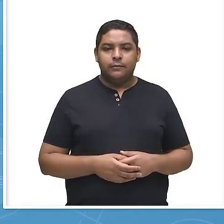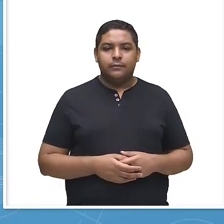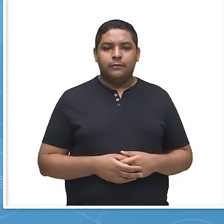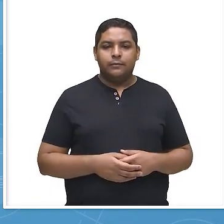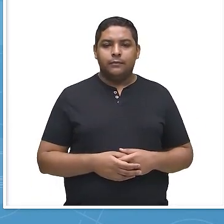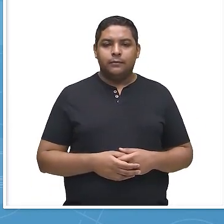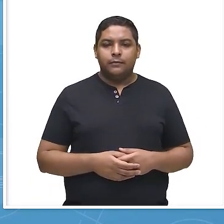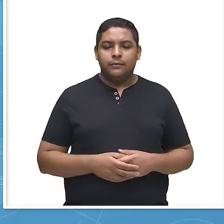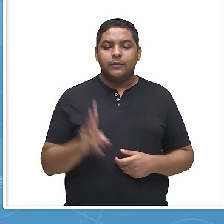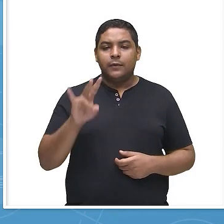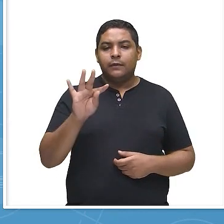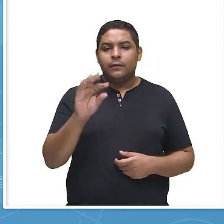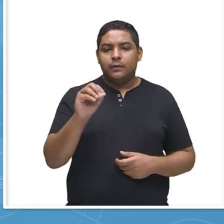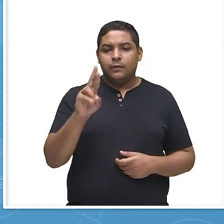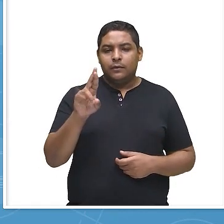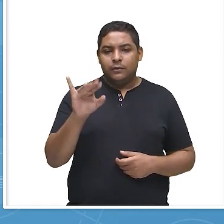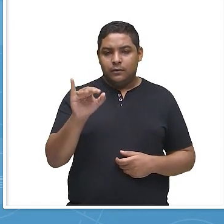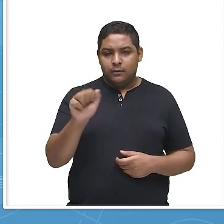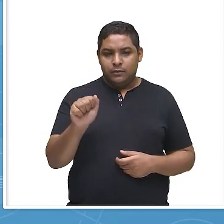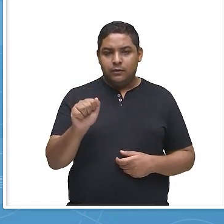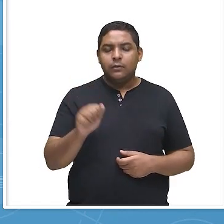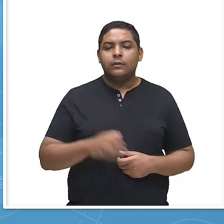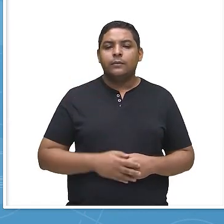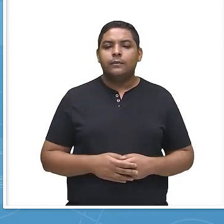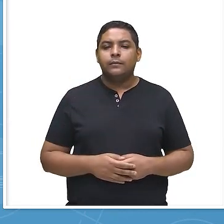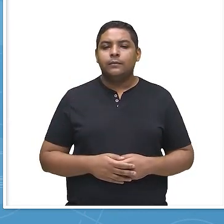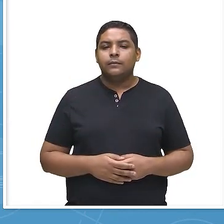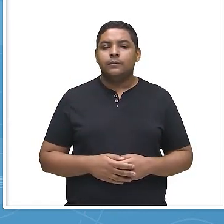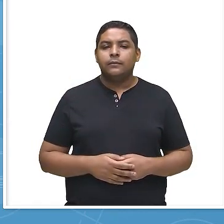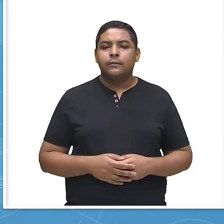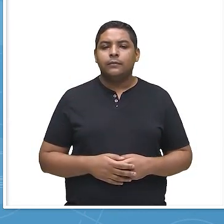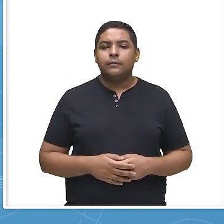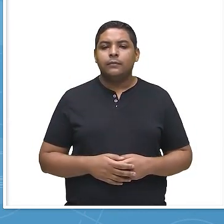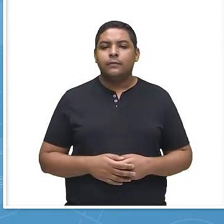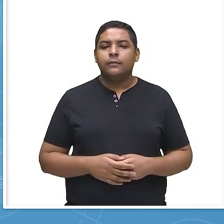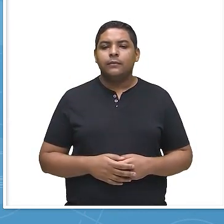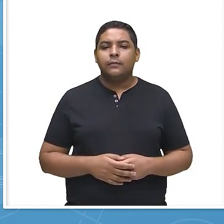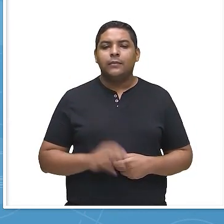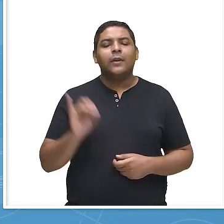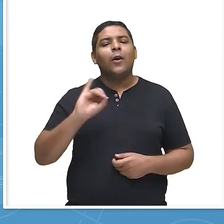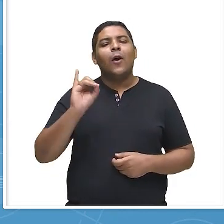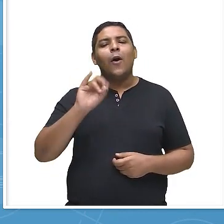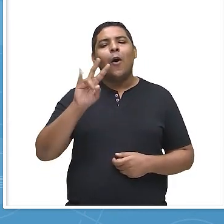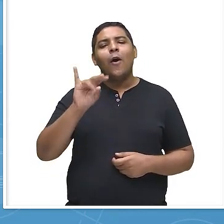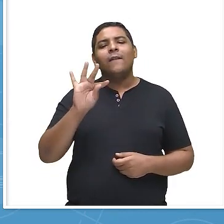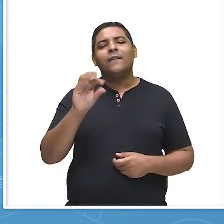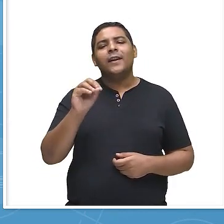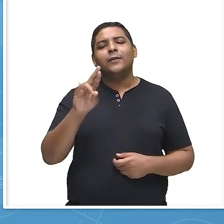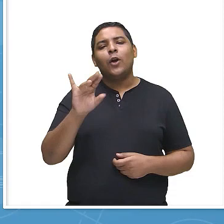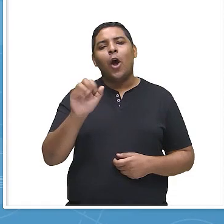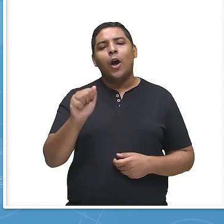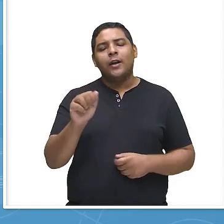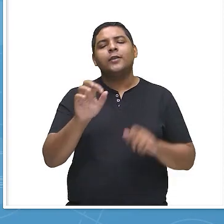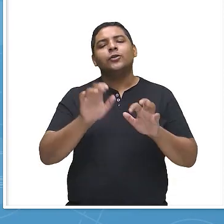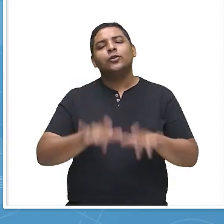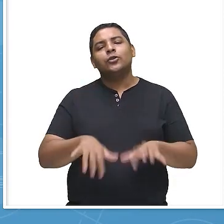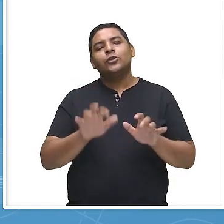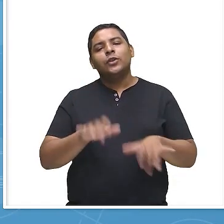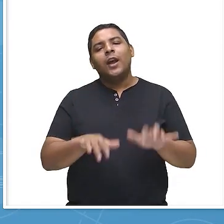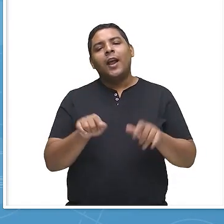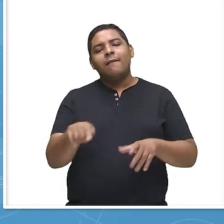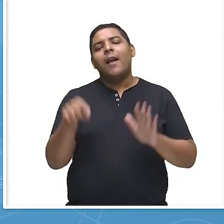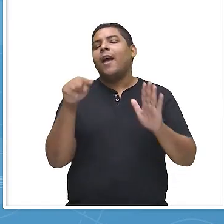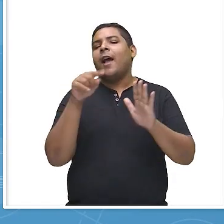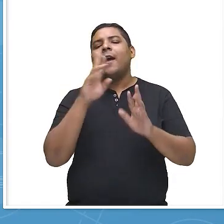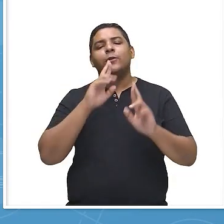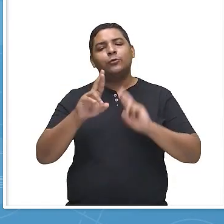A Vitória Braga. Vitória, queria falar o nome dela, tá bom? Oi, Vitória, que bom, quero que você escreva agora aqui a